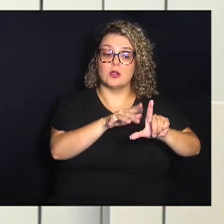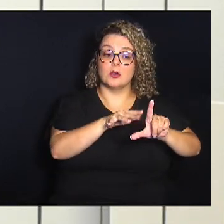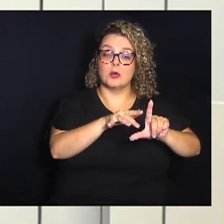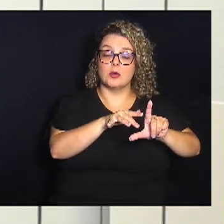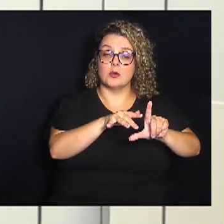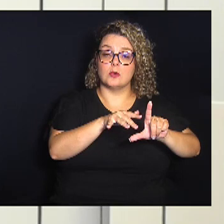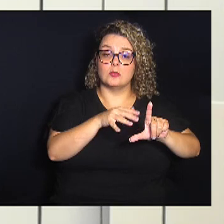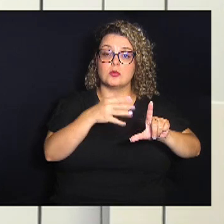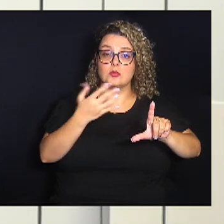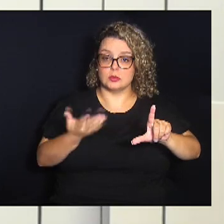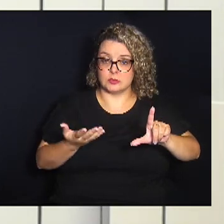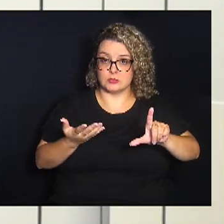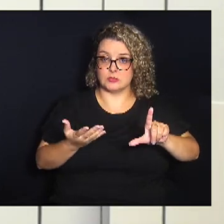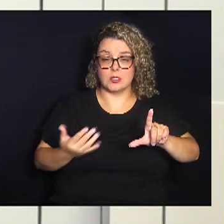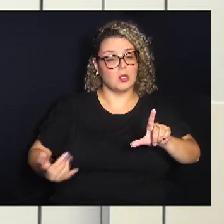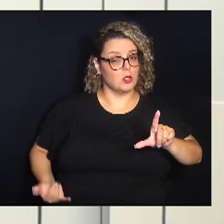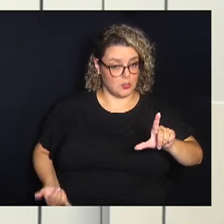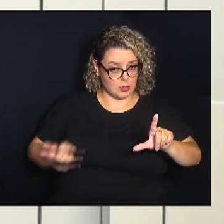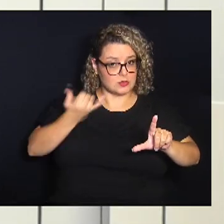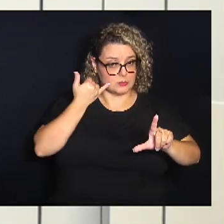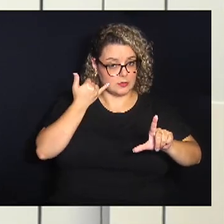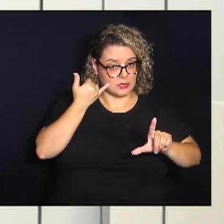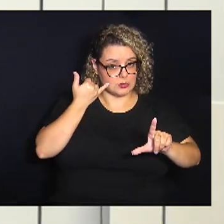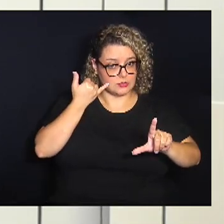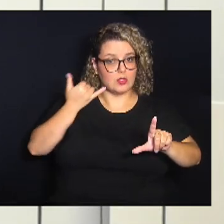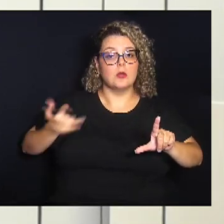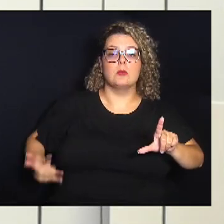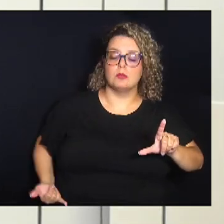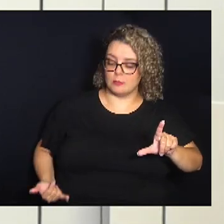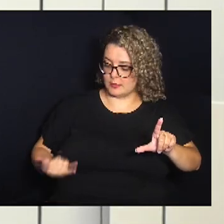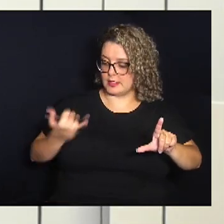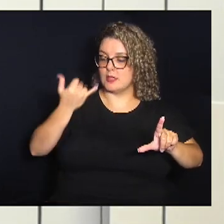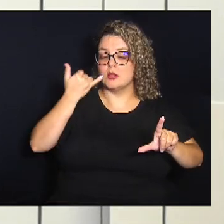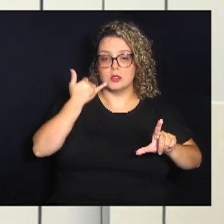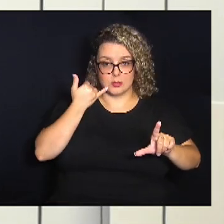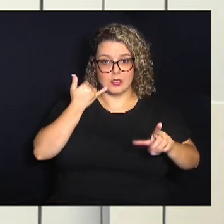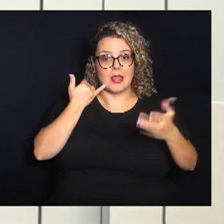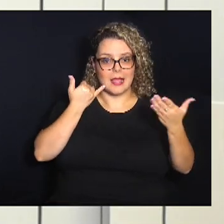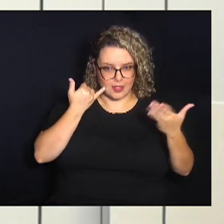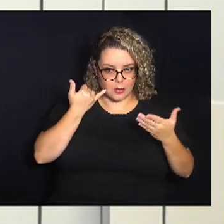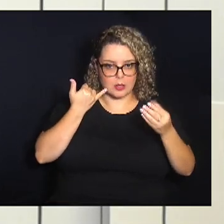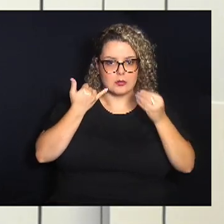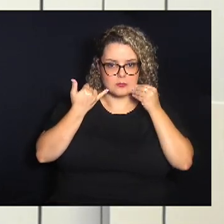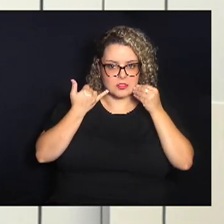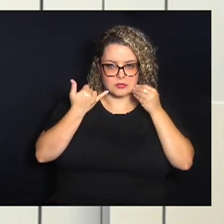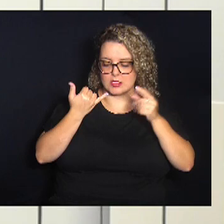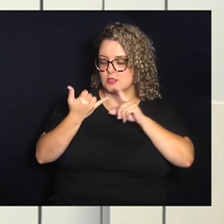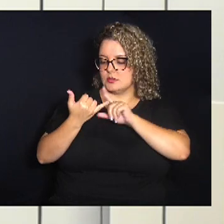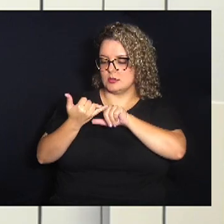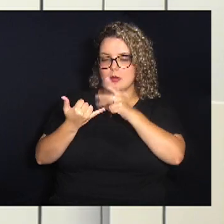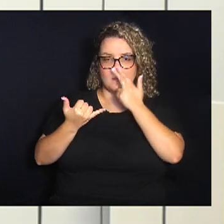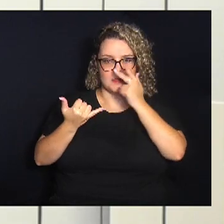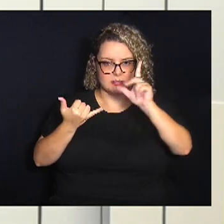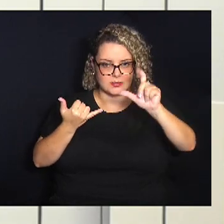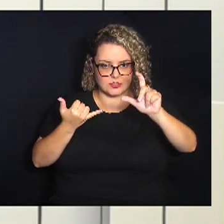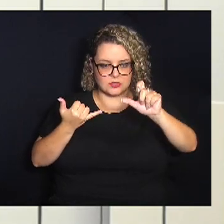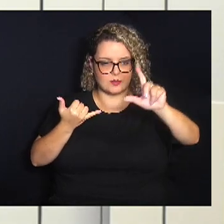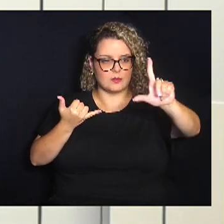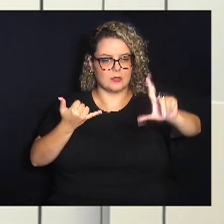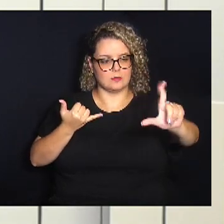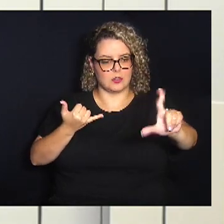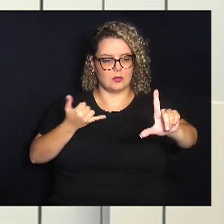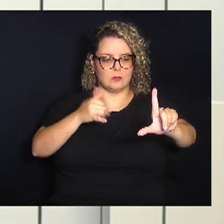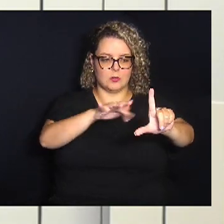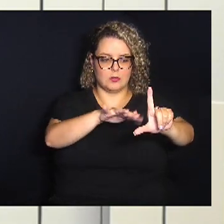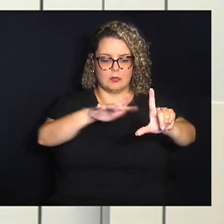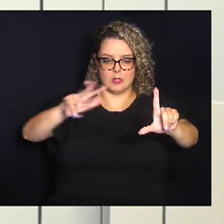nosso QR Code. Está com o seu celular aí perto? Pegue o celular agora, abra a câmera, como se fosse tirar uma foto. E você vai apontar